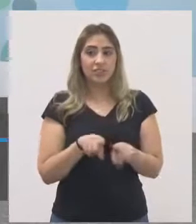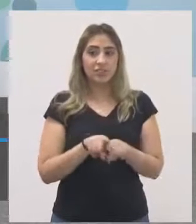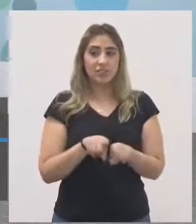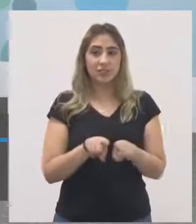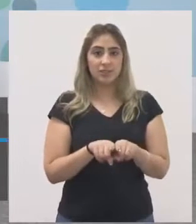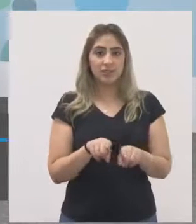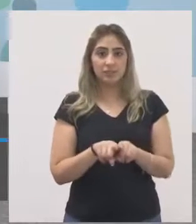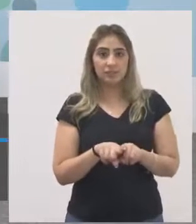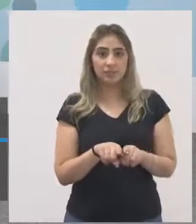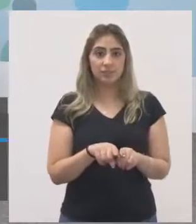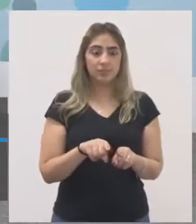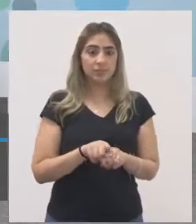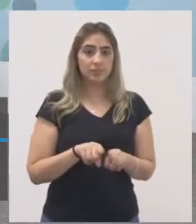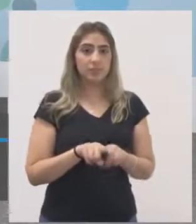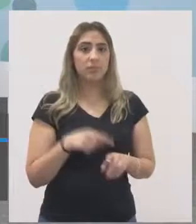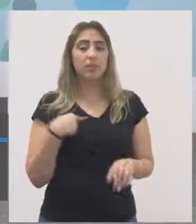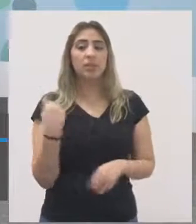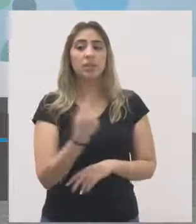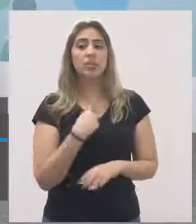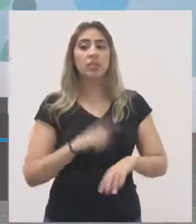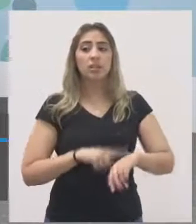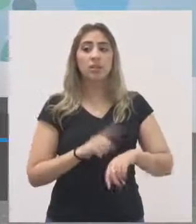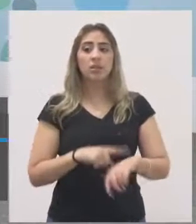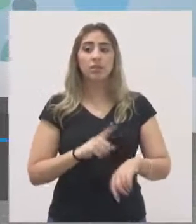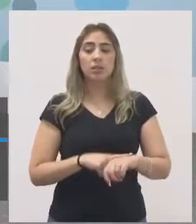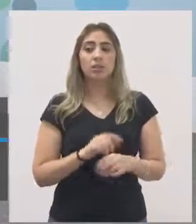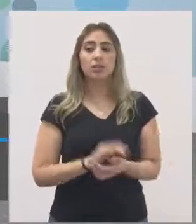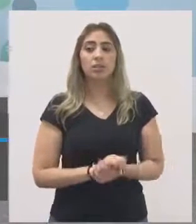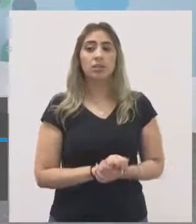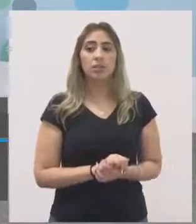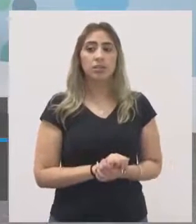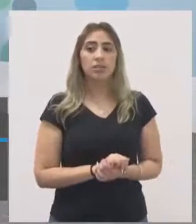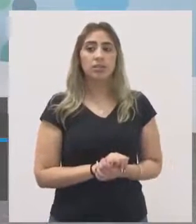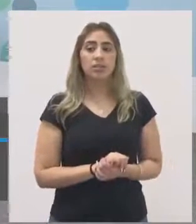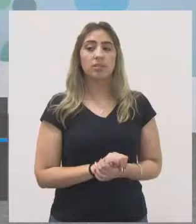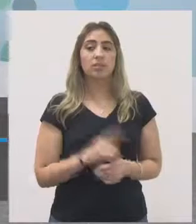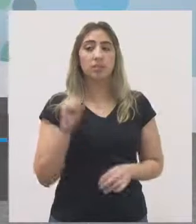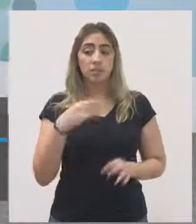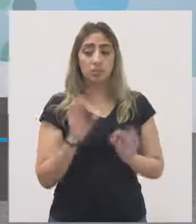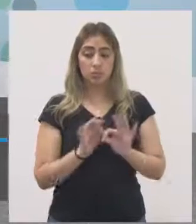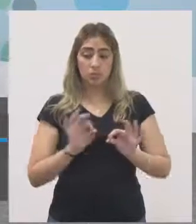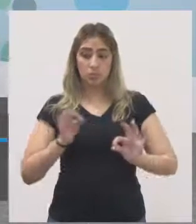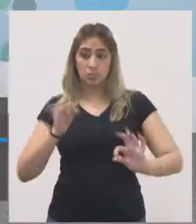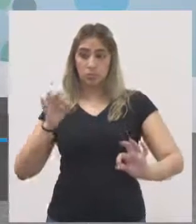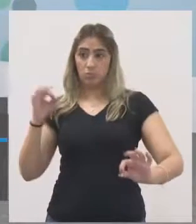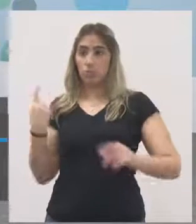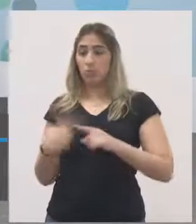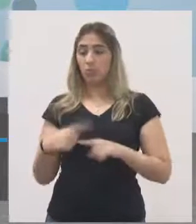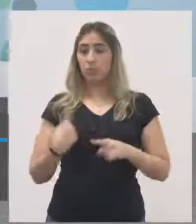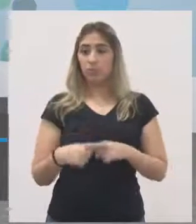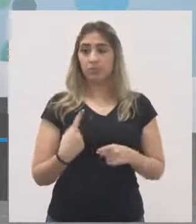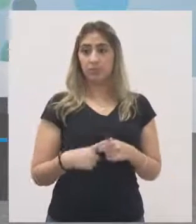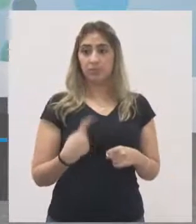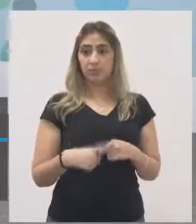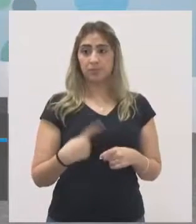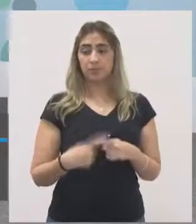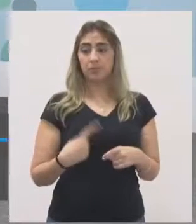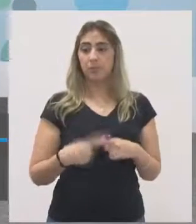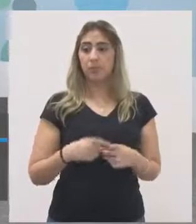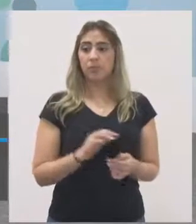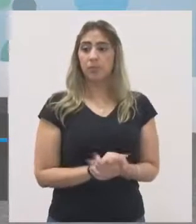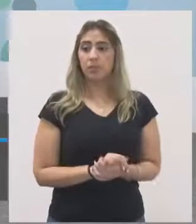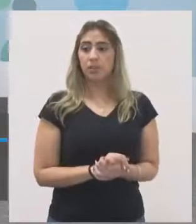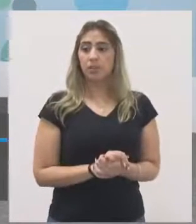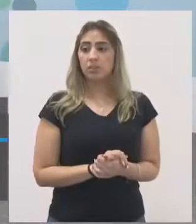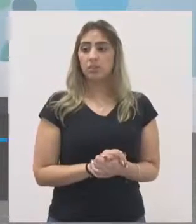de limite de tempo? Porque também, se você colocar uma coisa que é muito extensa, né, e para aluno, eu não sei se